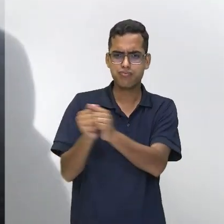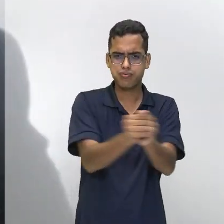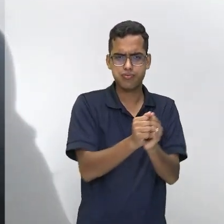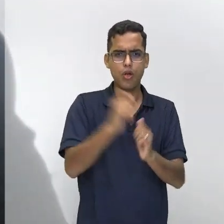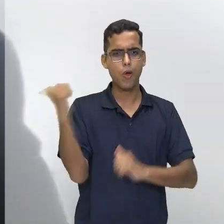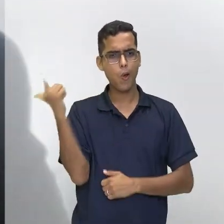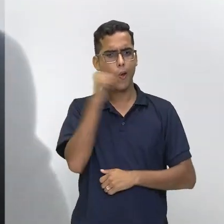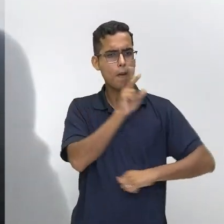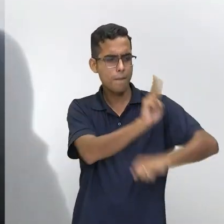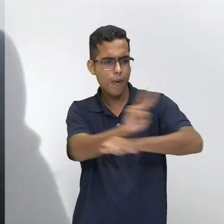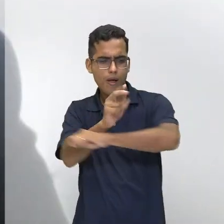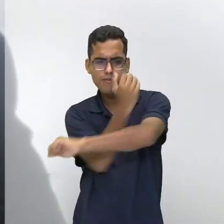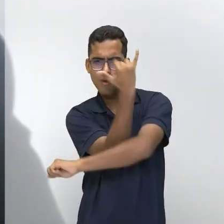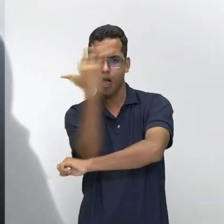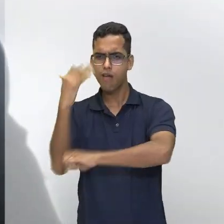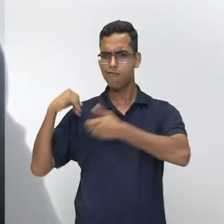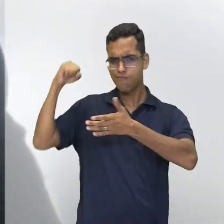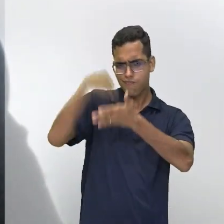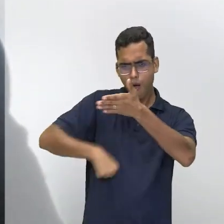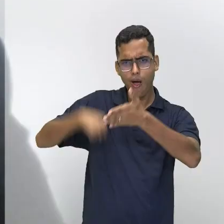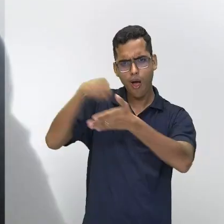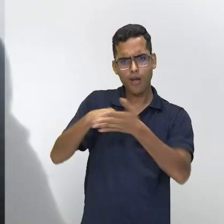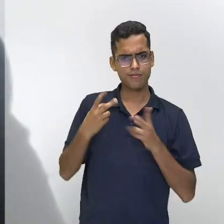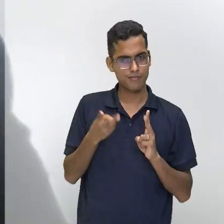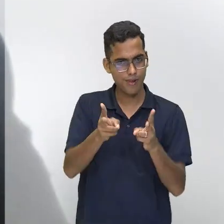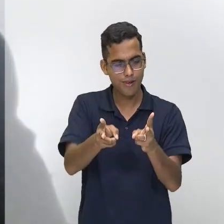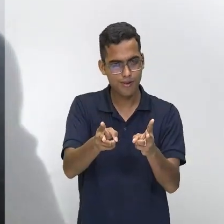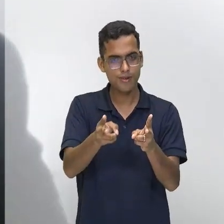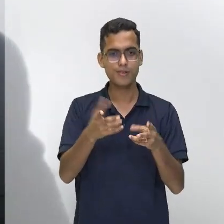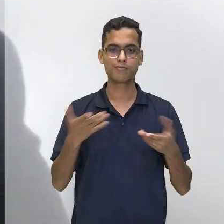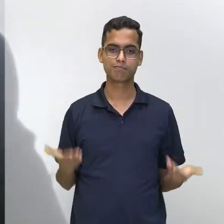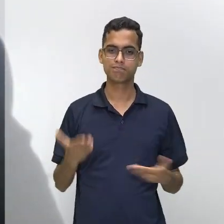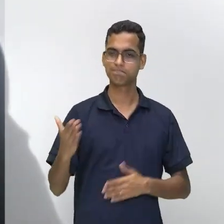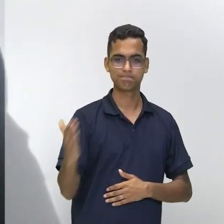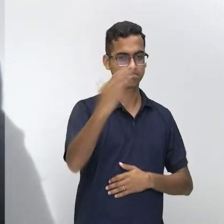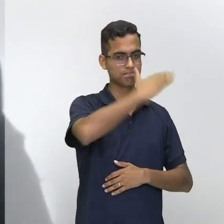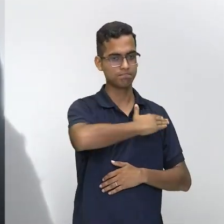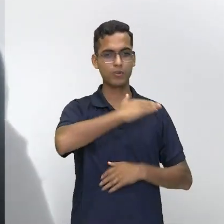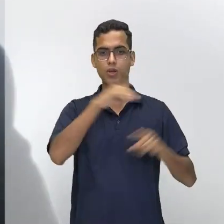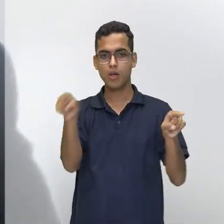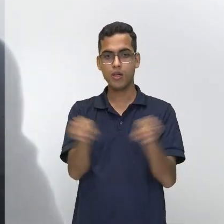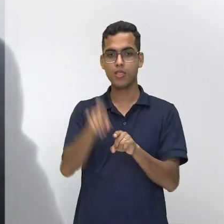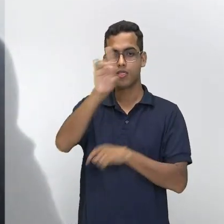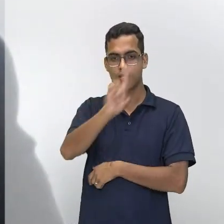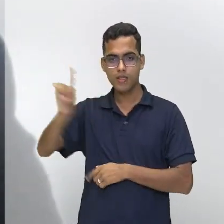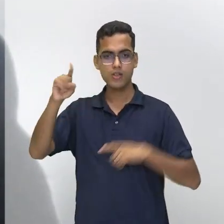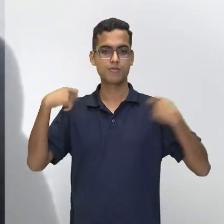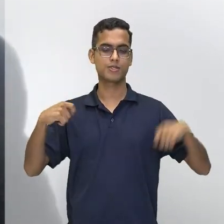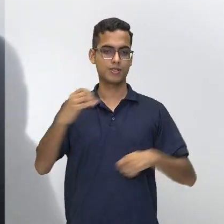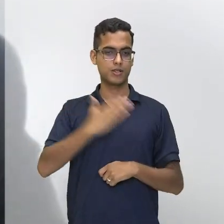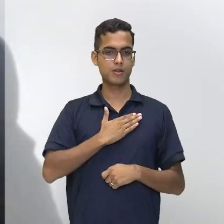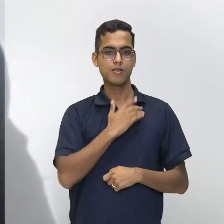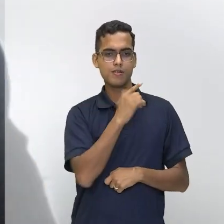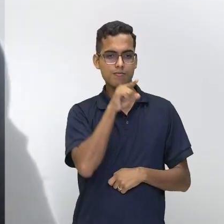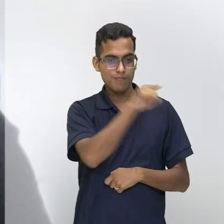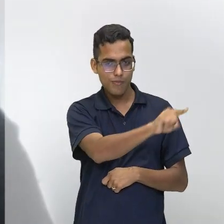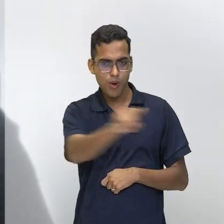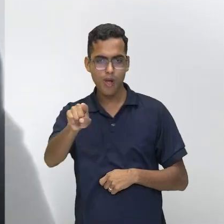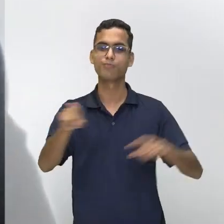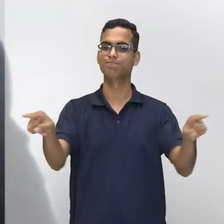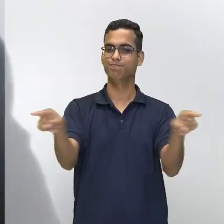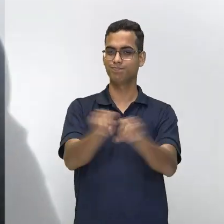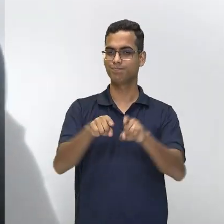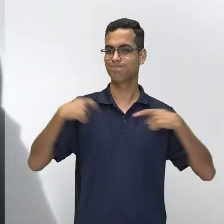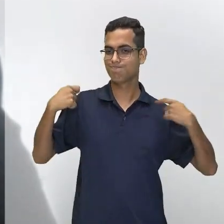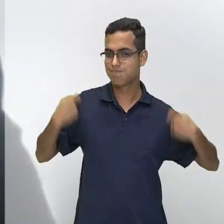também lutarmos pela preservação ambiental? Vamos lá. Deus precisa de mim, precisa de vocês,